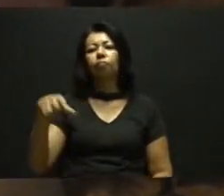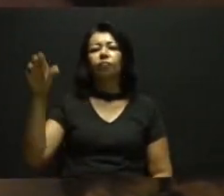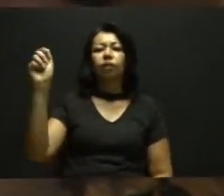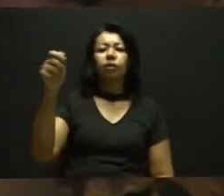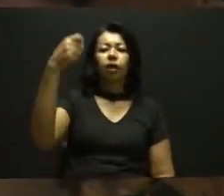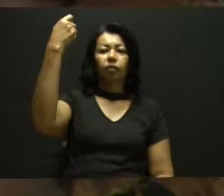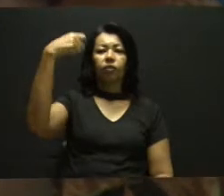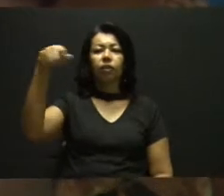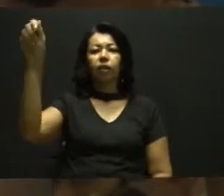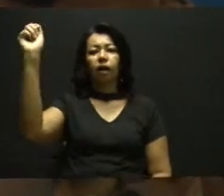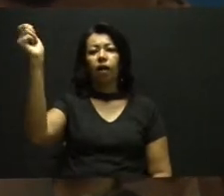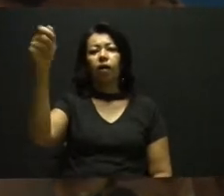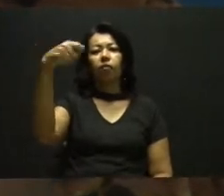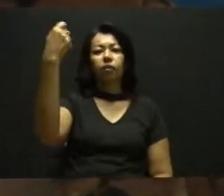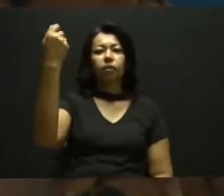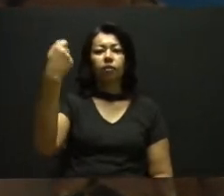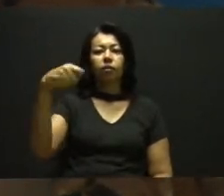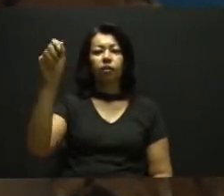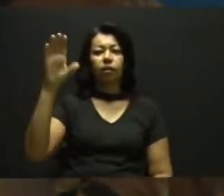a opção